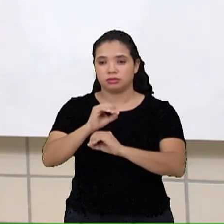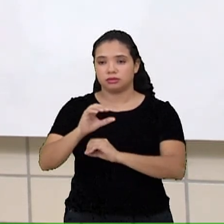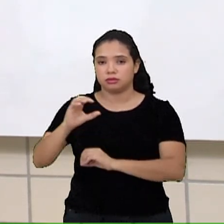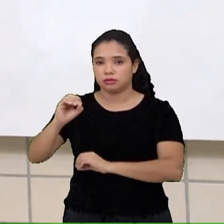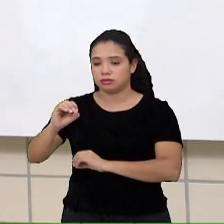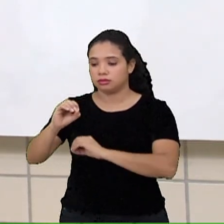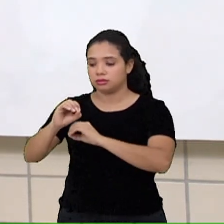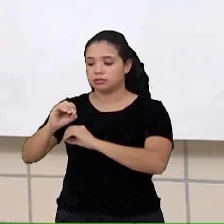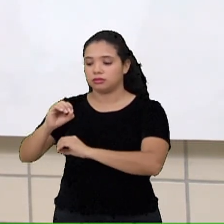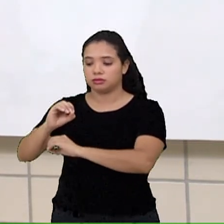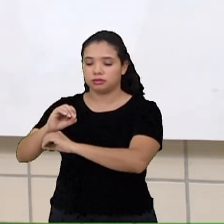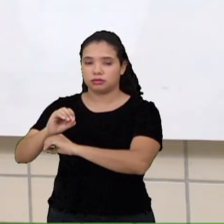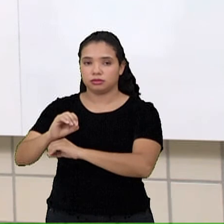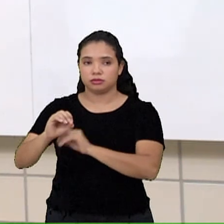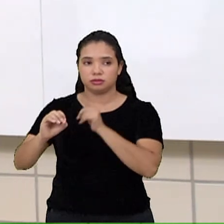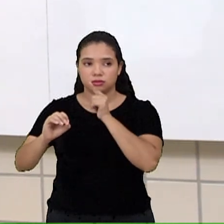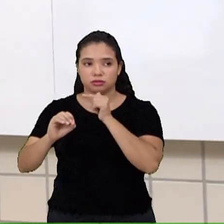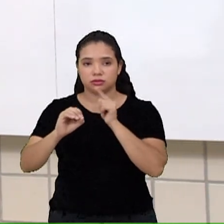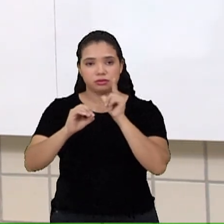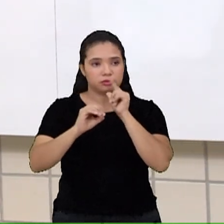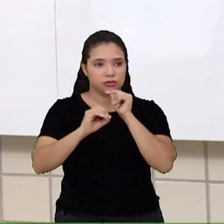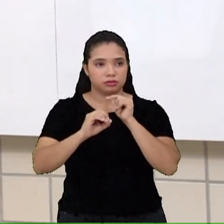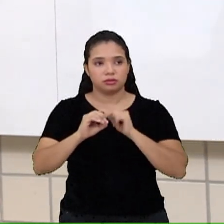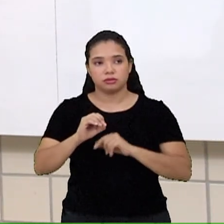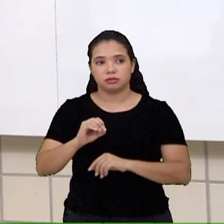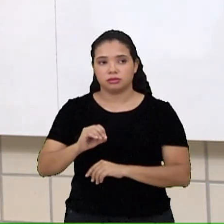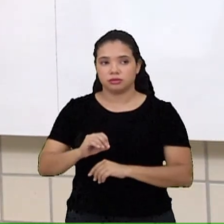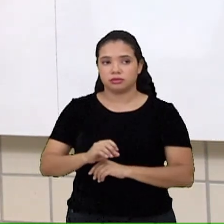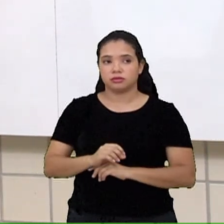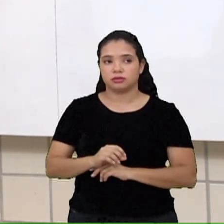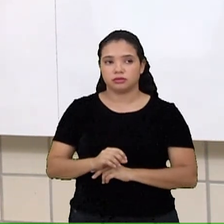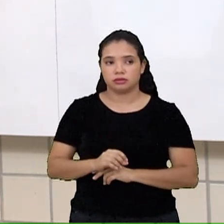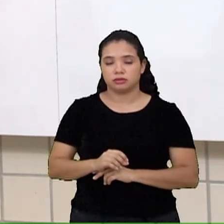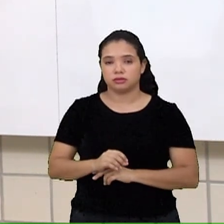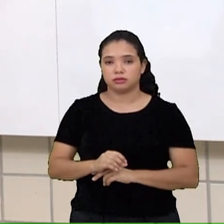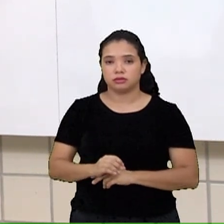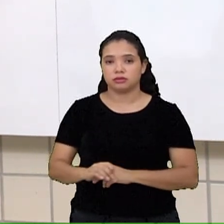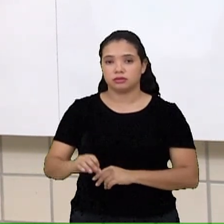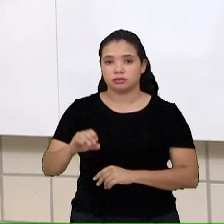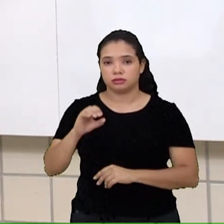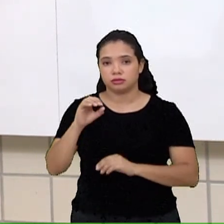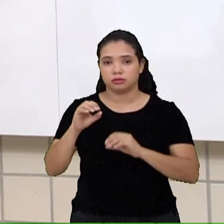aqui, ó. O2, eu vou ter o quê? 2 moléculas de